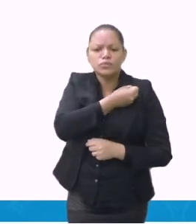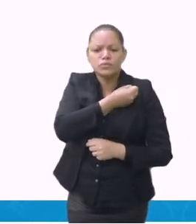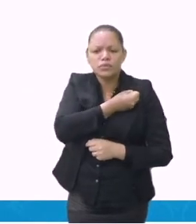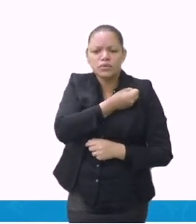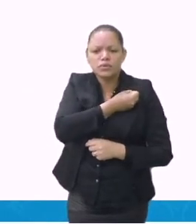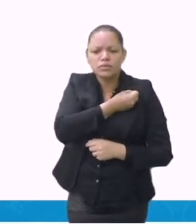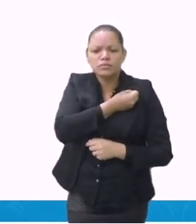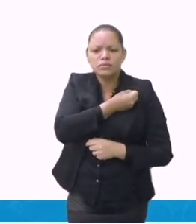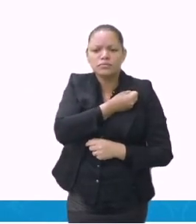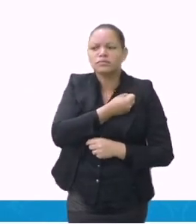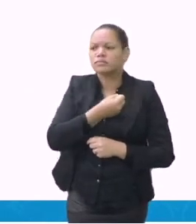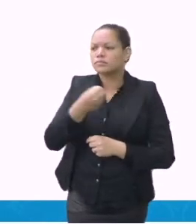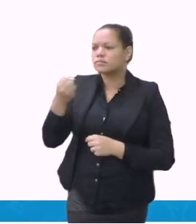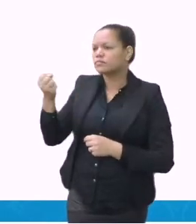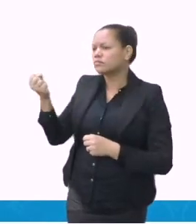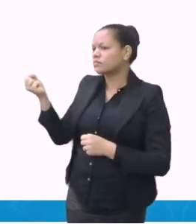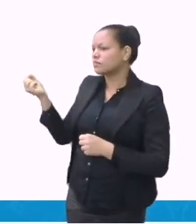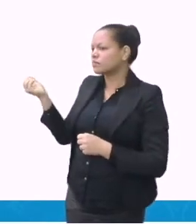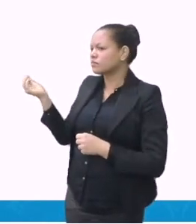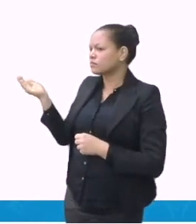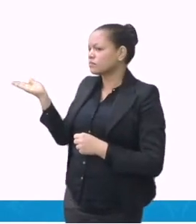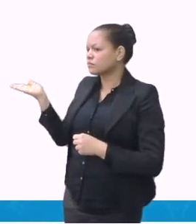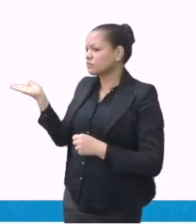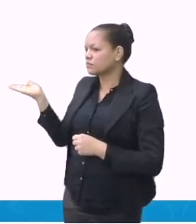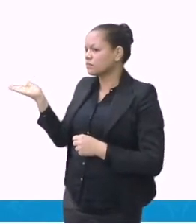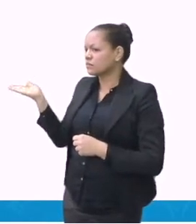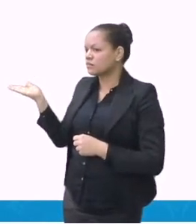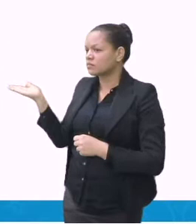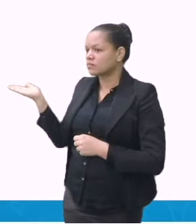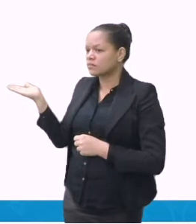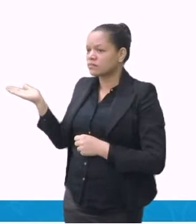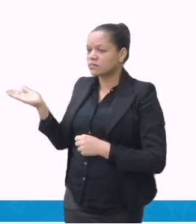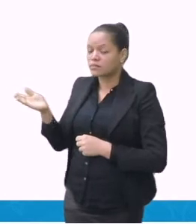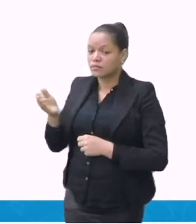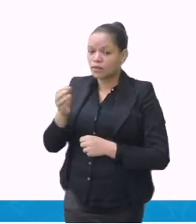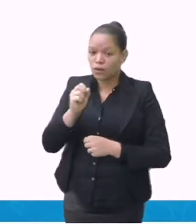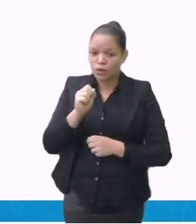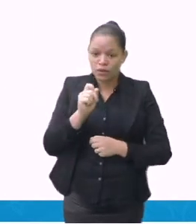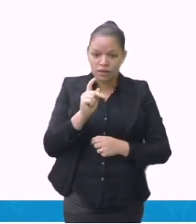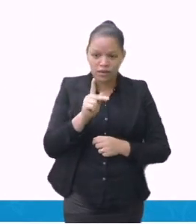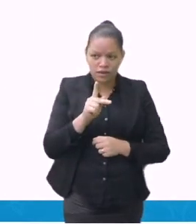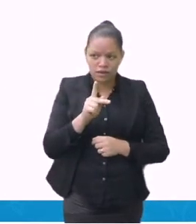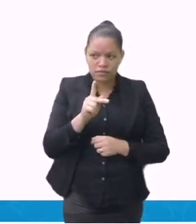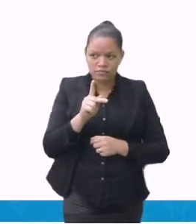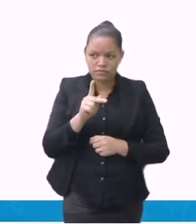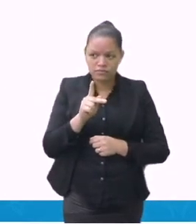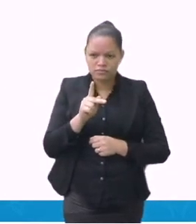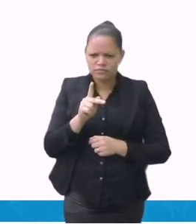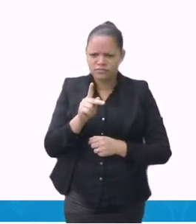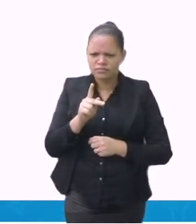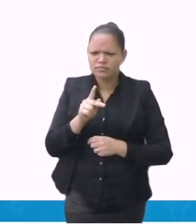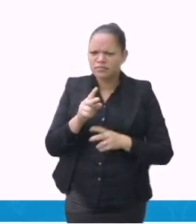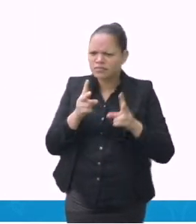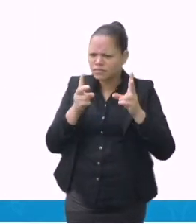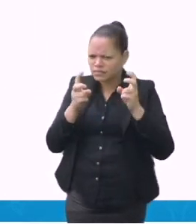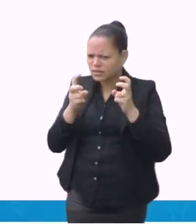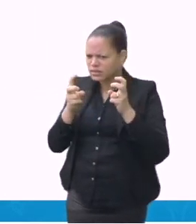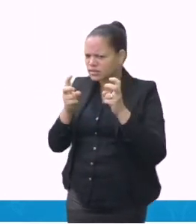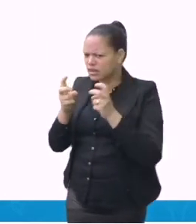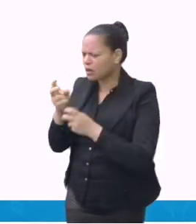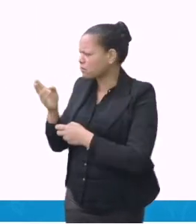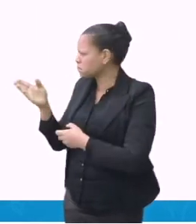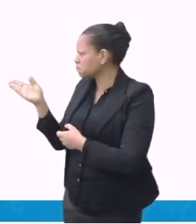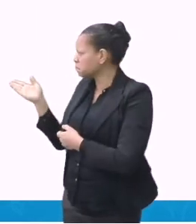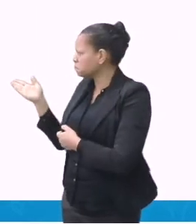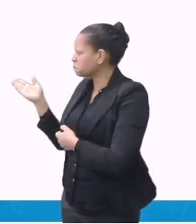olha, vai ser representado para cá. Essa é a linha 1, essa é a linha